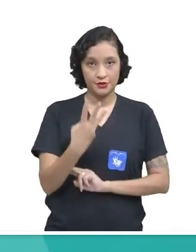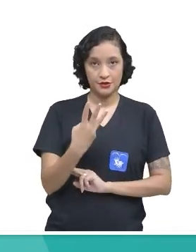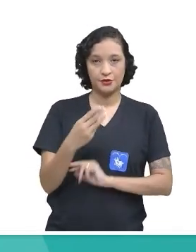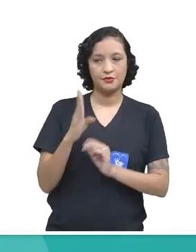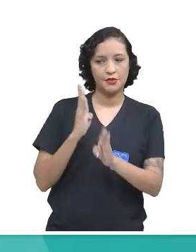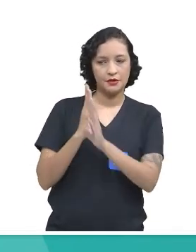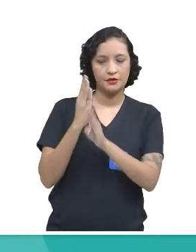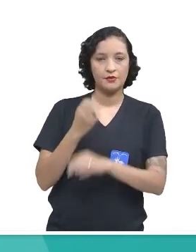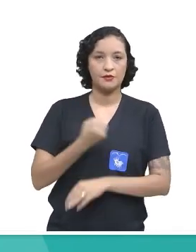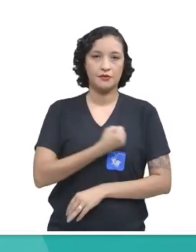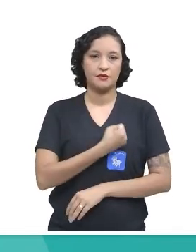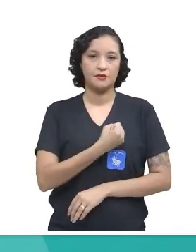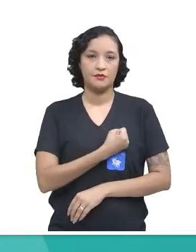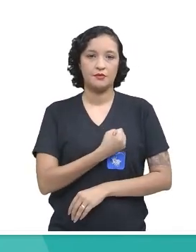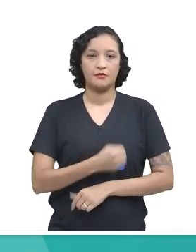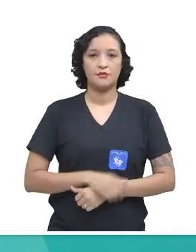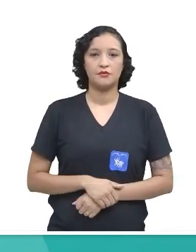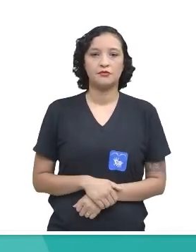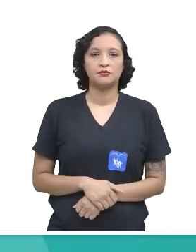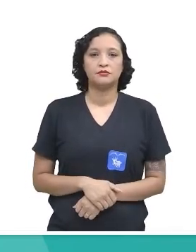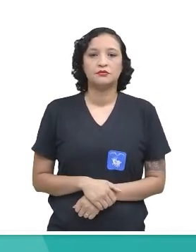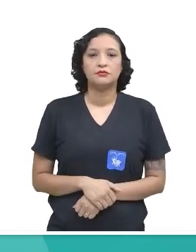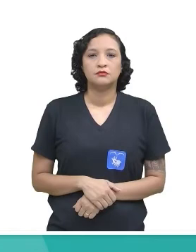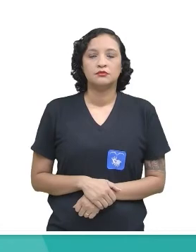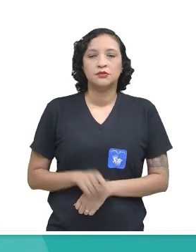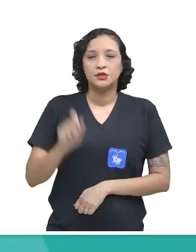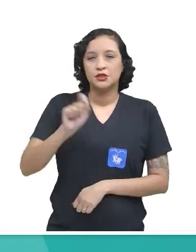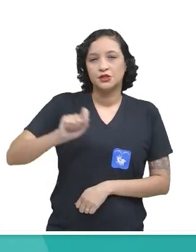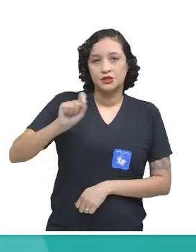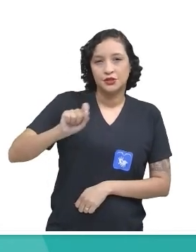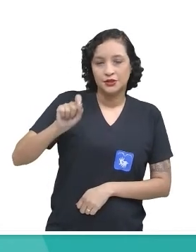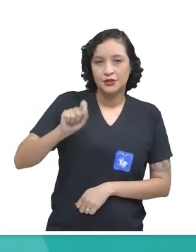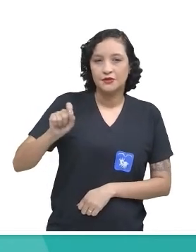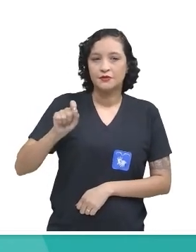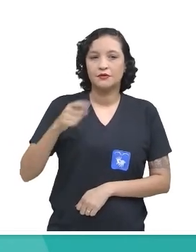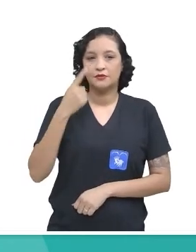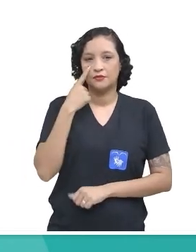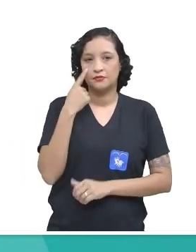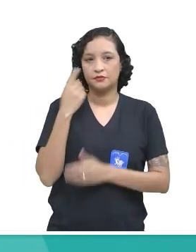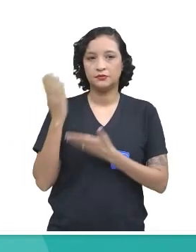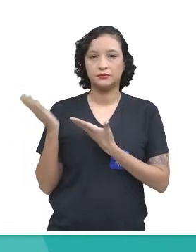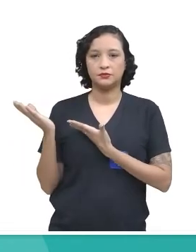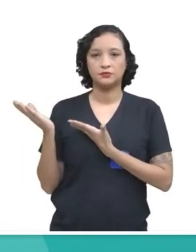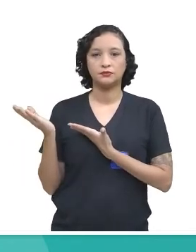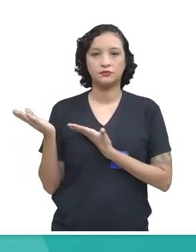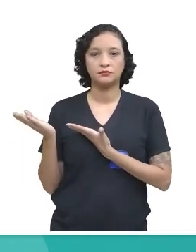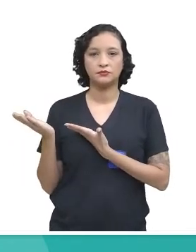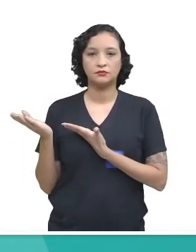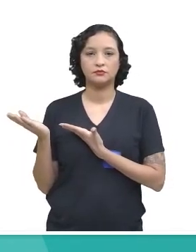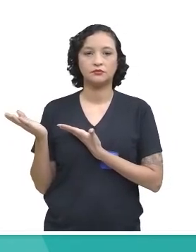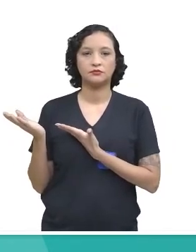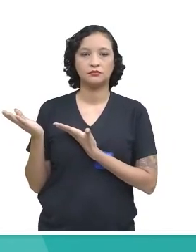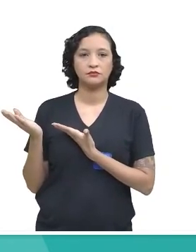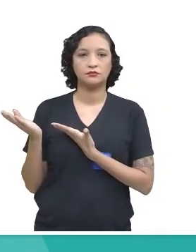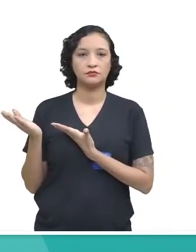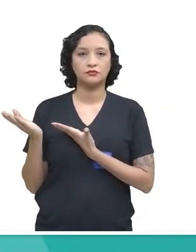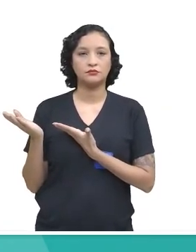lá. Muito bem, então vamos lá escrever os nossos dados, né? Primeiramente, ele tinha frequência de repouso